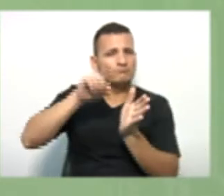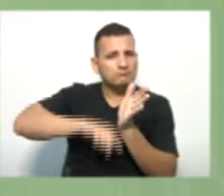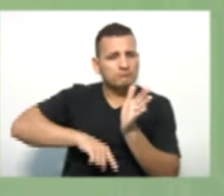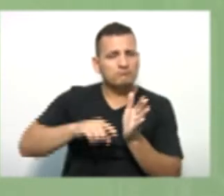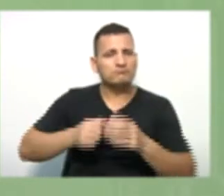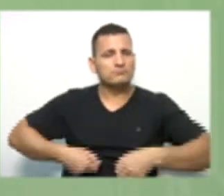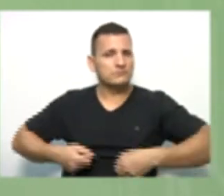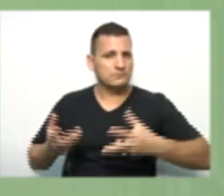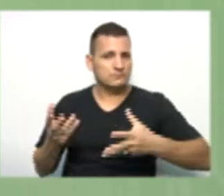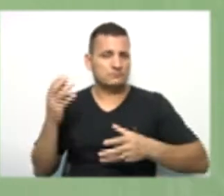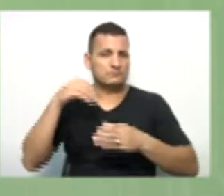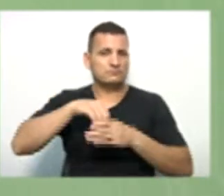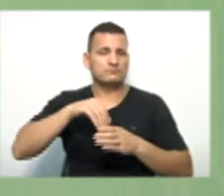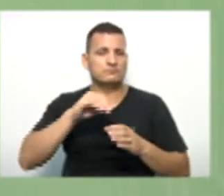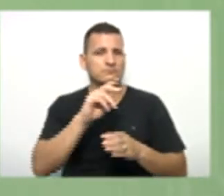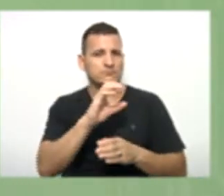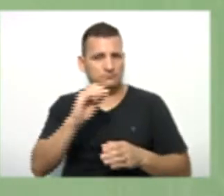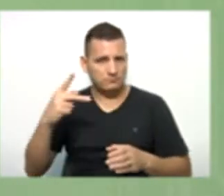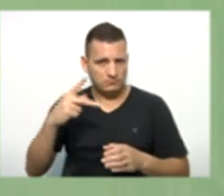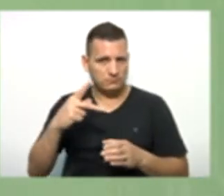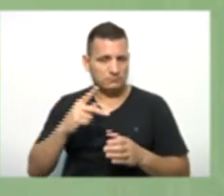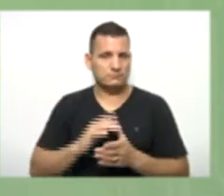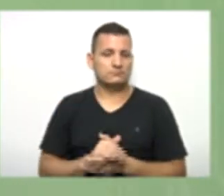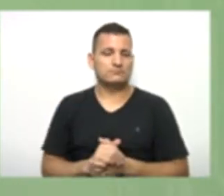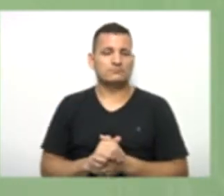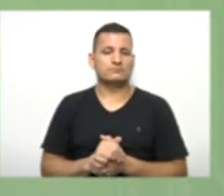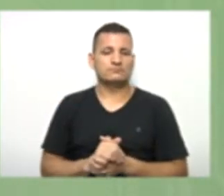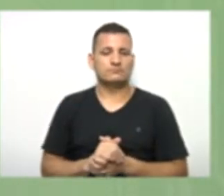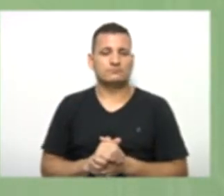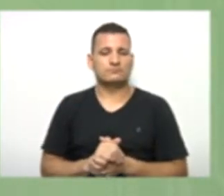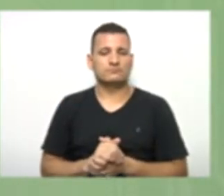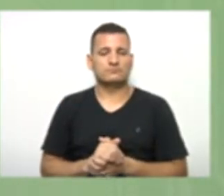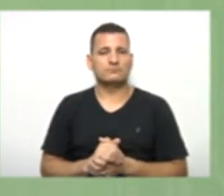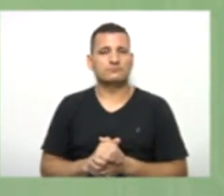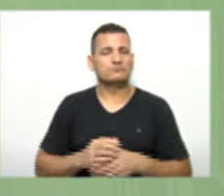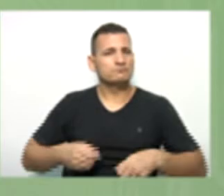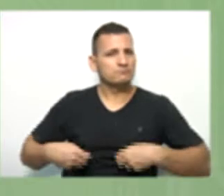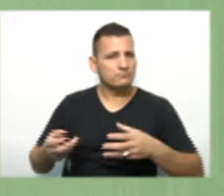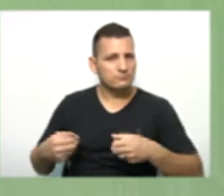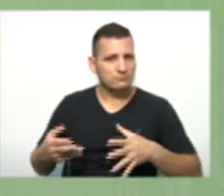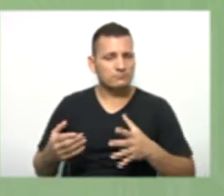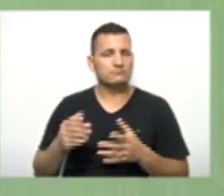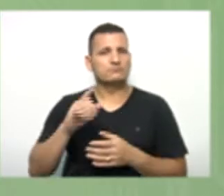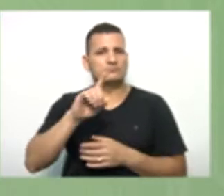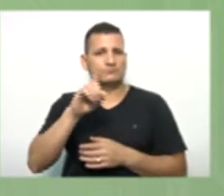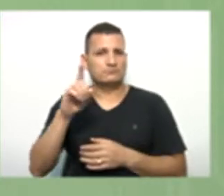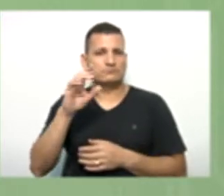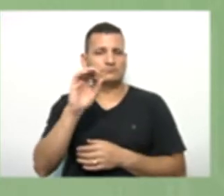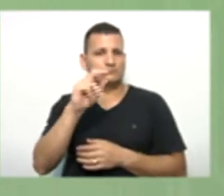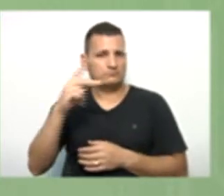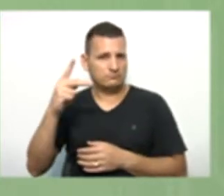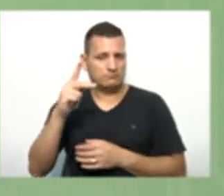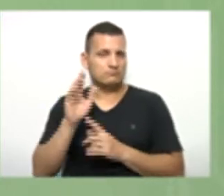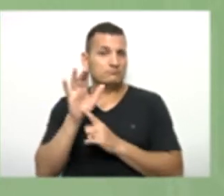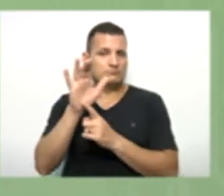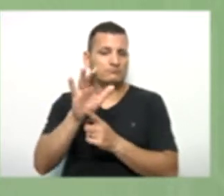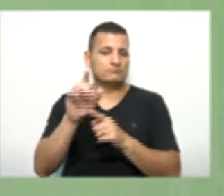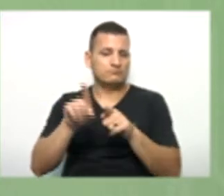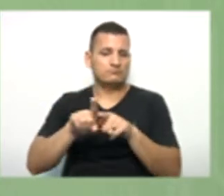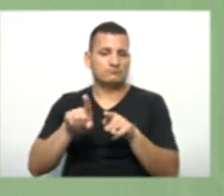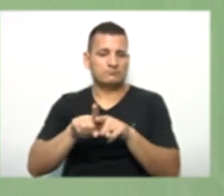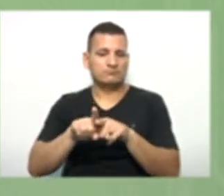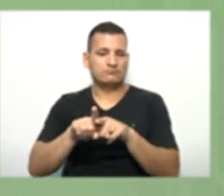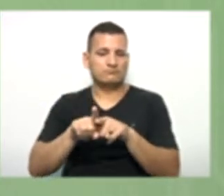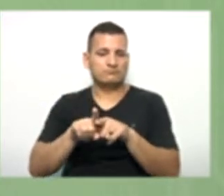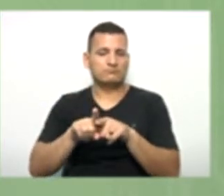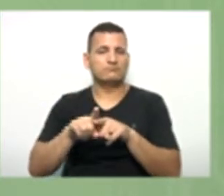dispêndios do ato cooperativo e da receita, custos e despesas do ato não cooperativo, demonstrando segregadamente